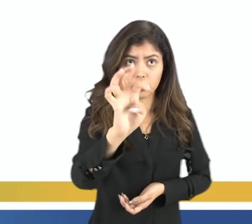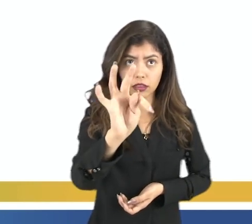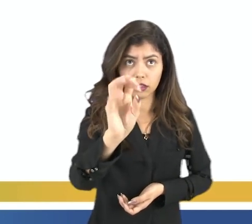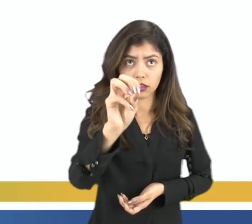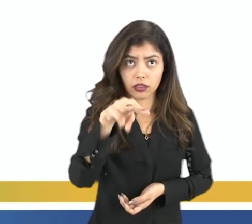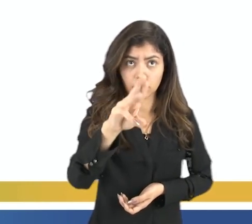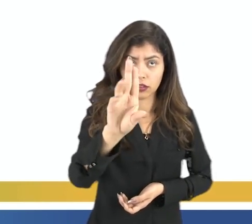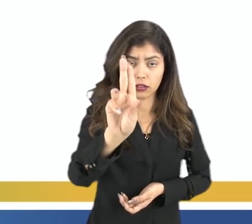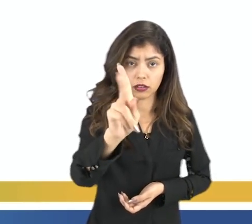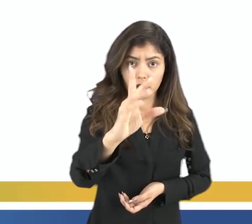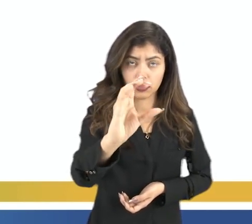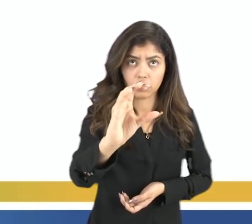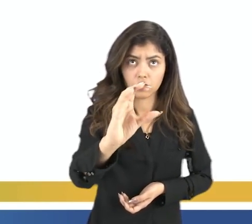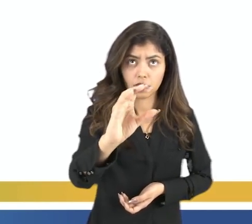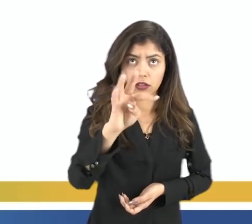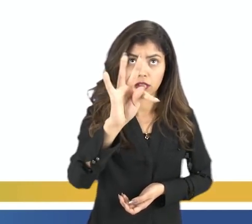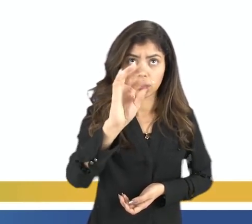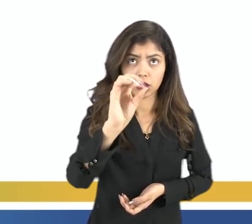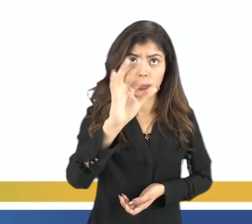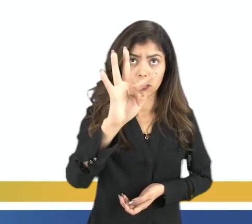stomach, tooth,